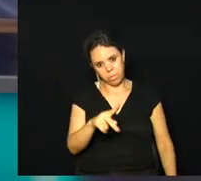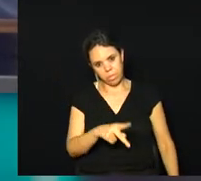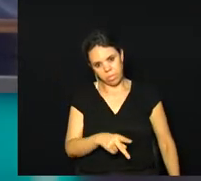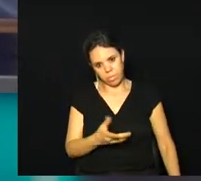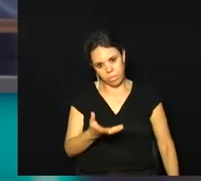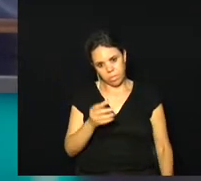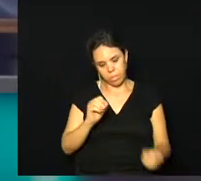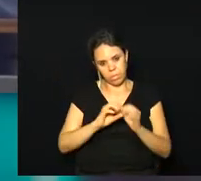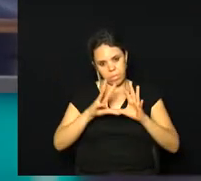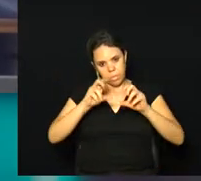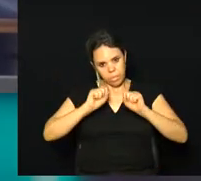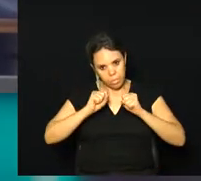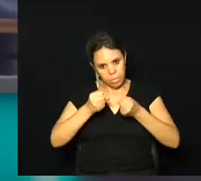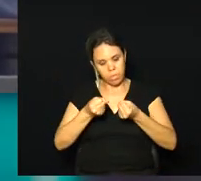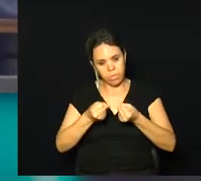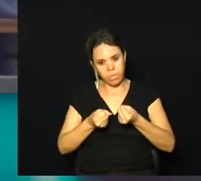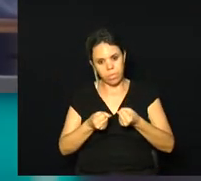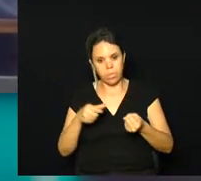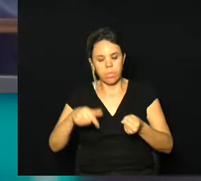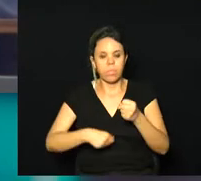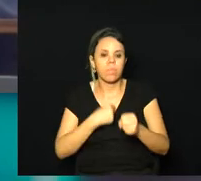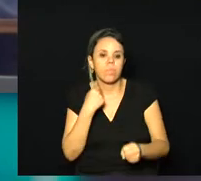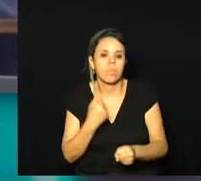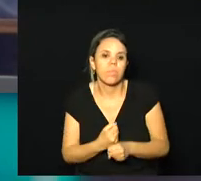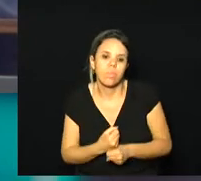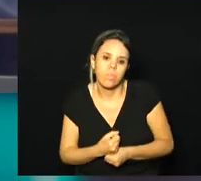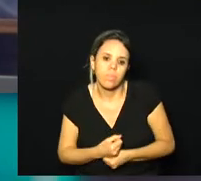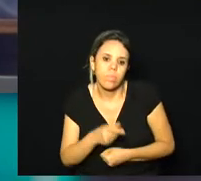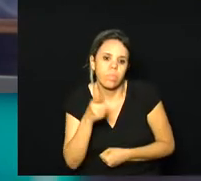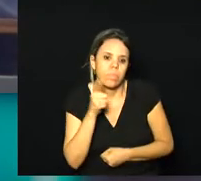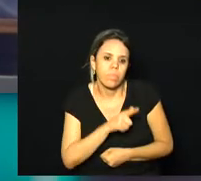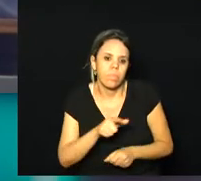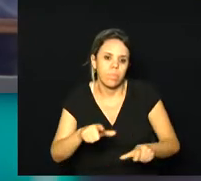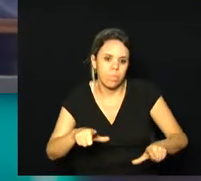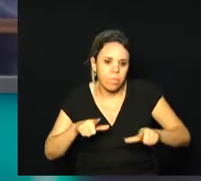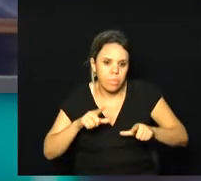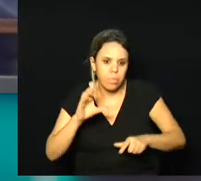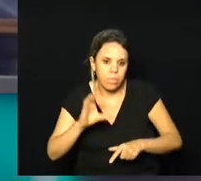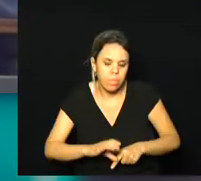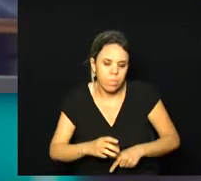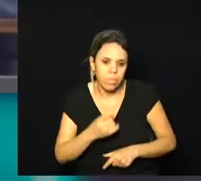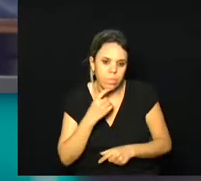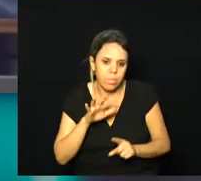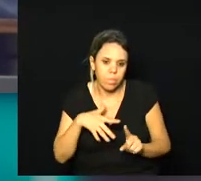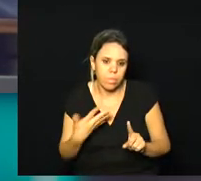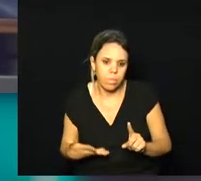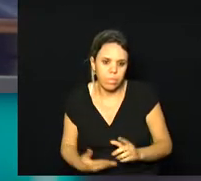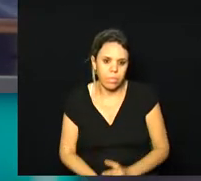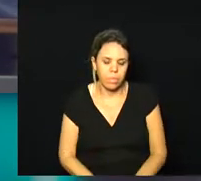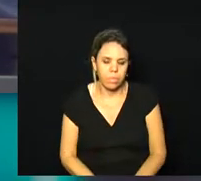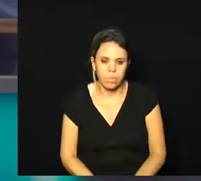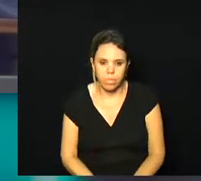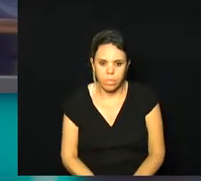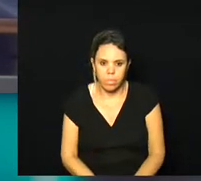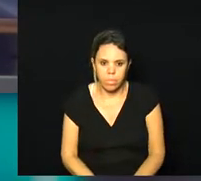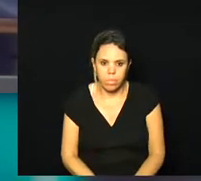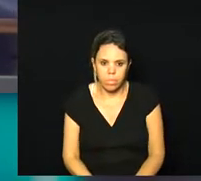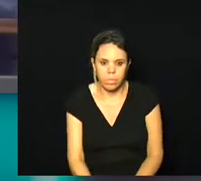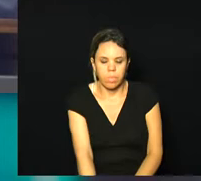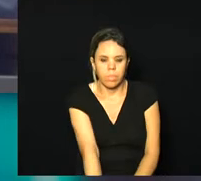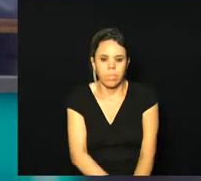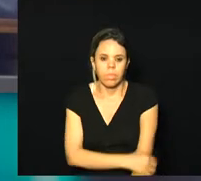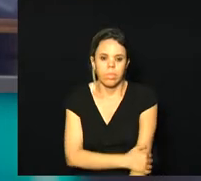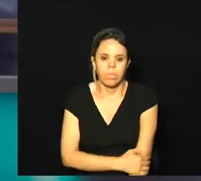iria fazer todo o esforço para que ainda esse ano você recebesse essa honraria. E